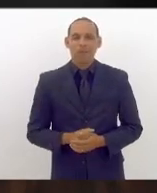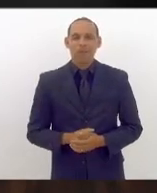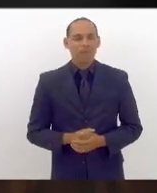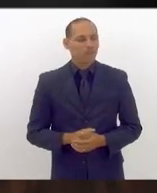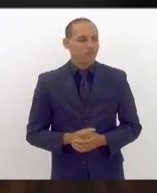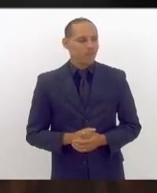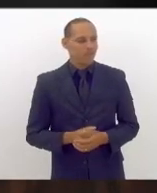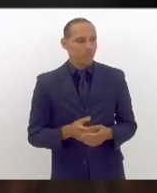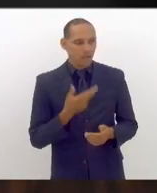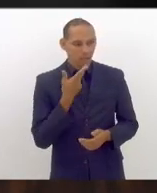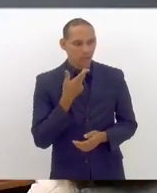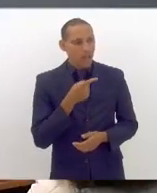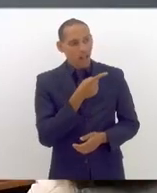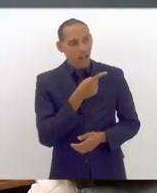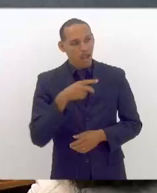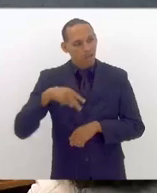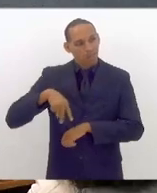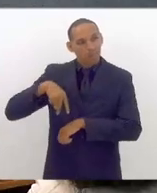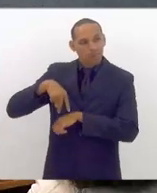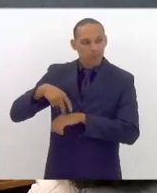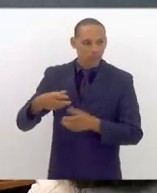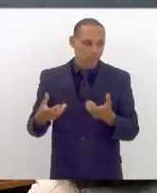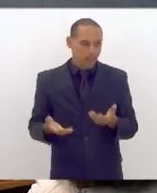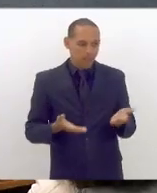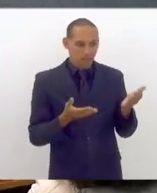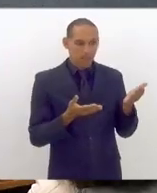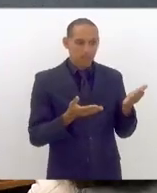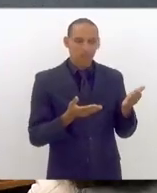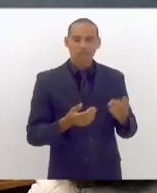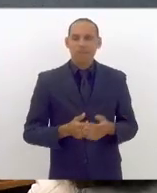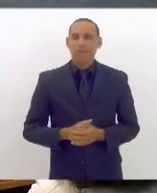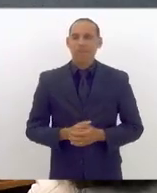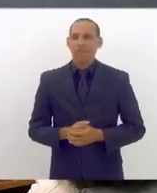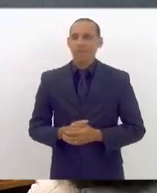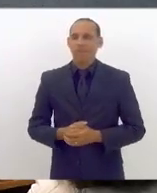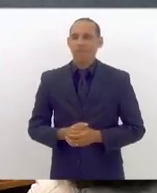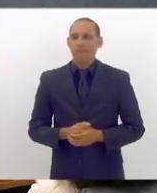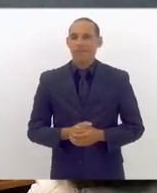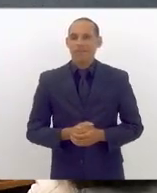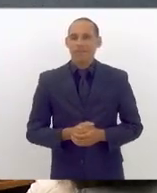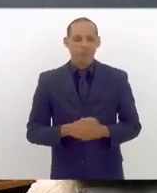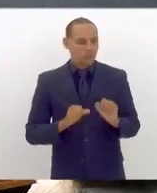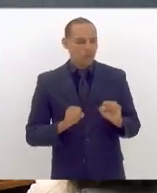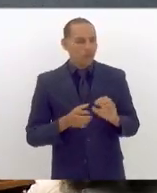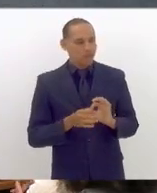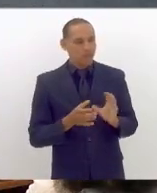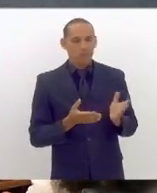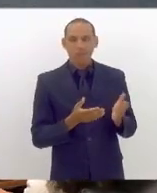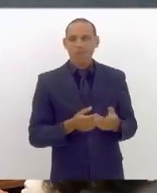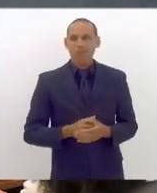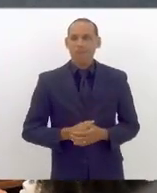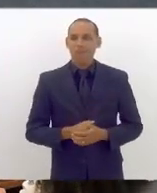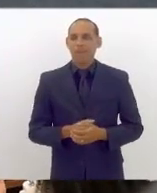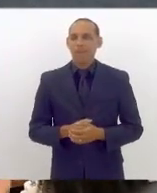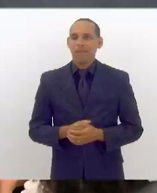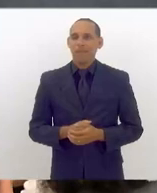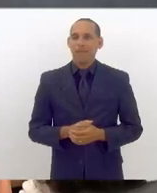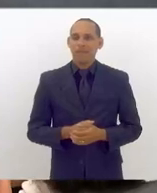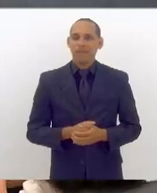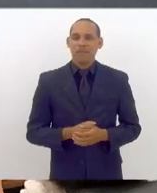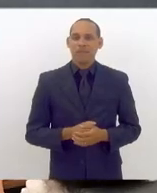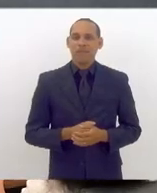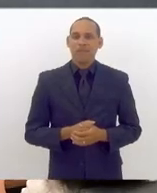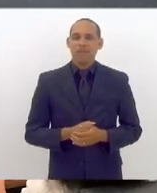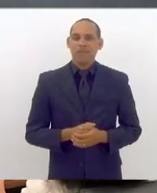quer falar ali na direita lá em pé uma parte pode mandar